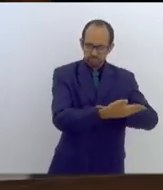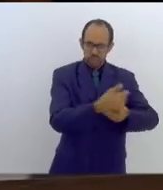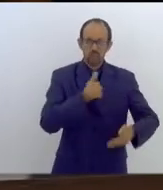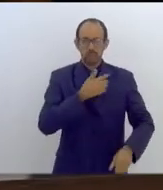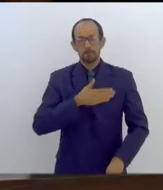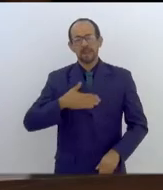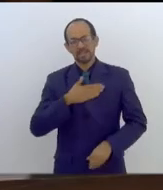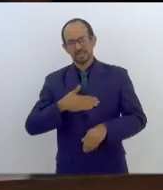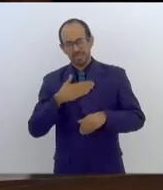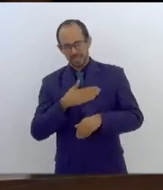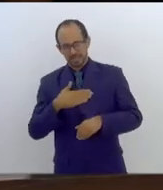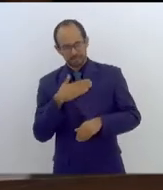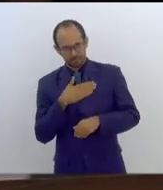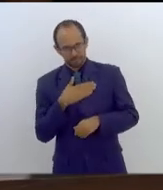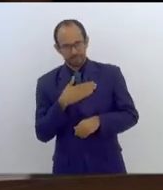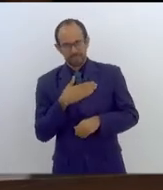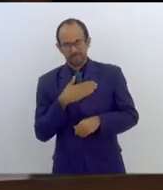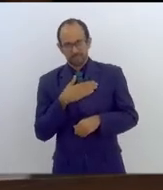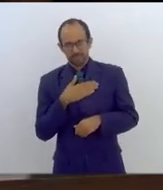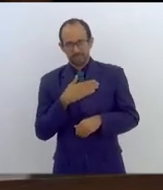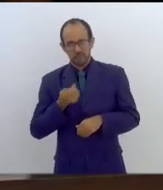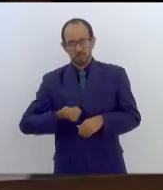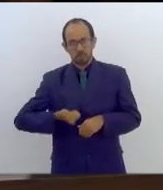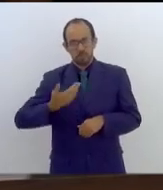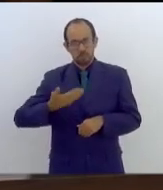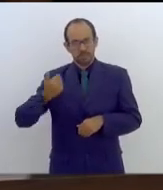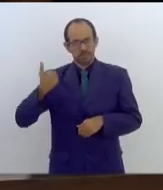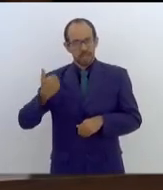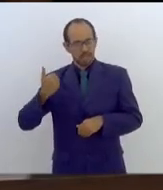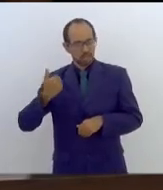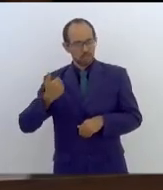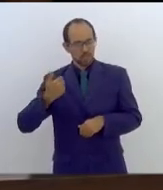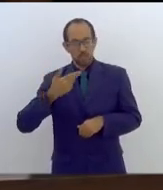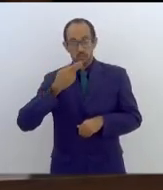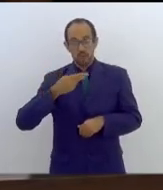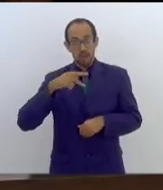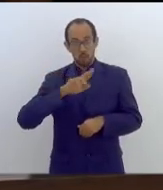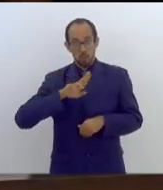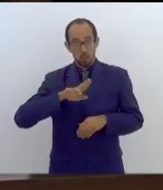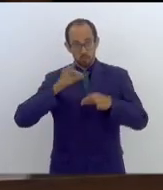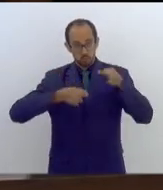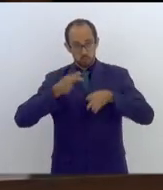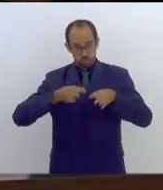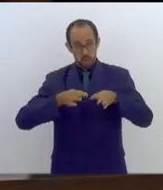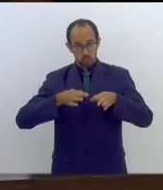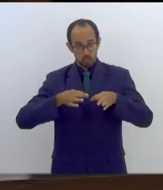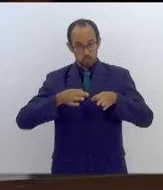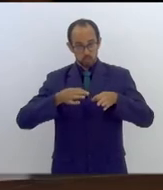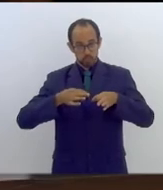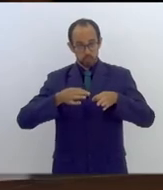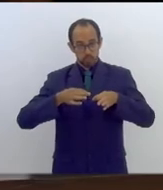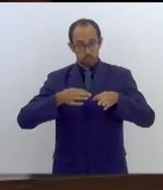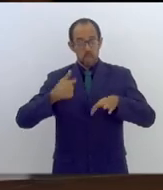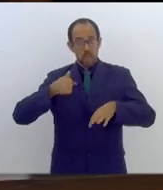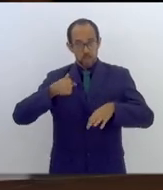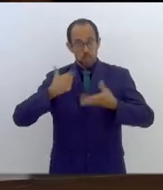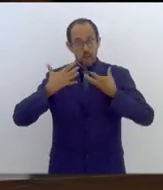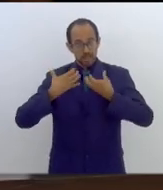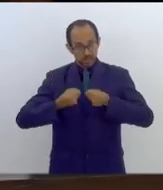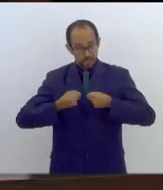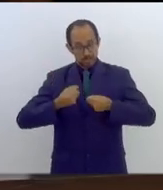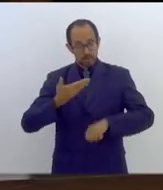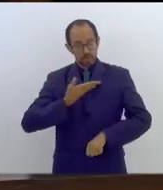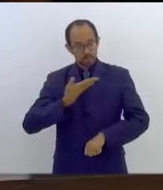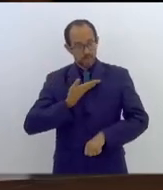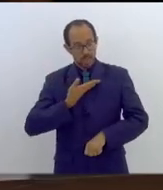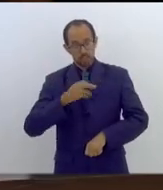satisfação O desmaio do Basílio Ricardo fala em nome do tribunal e eu aceitei pela amizade próxima que